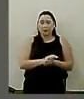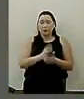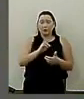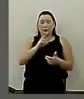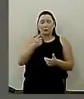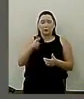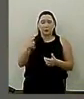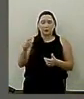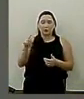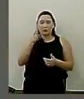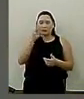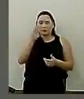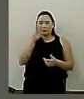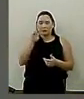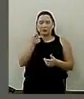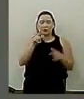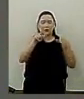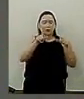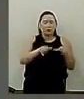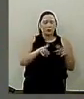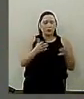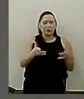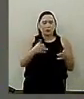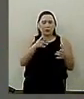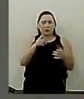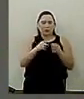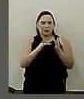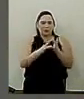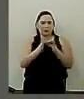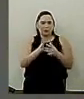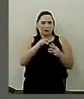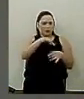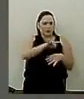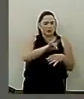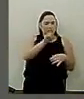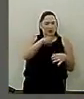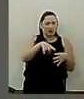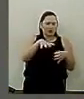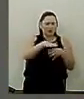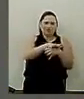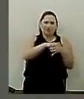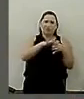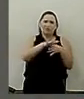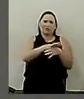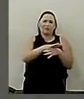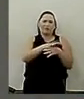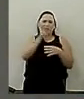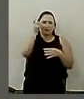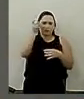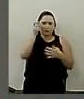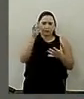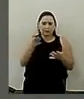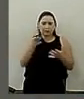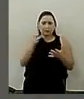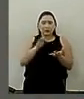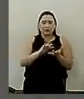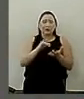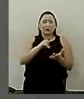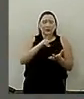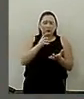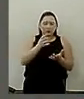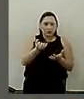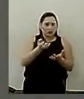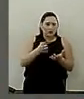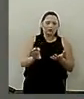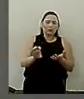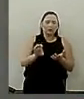Outros dizem que a região para onde Jesus ia era cheia de demônios. E estes o estavam tentando impedir